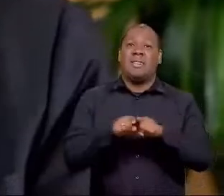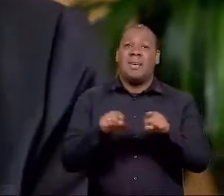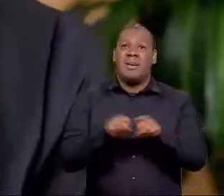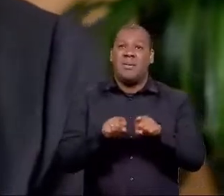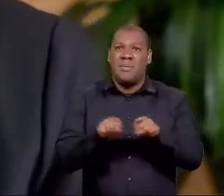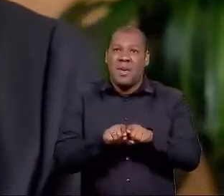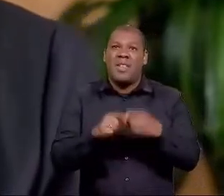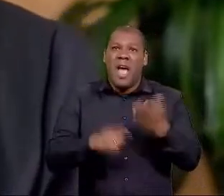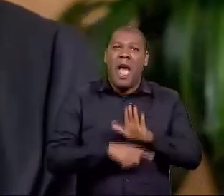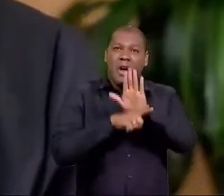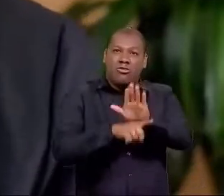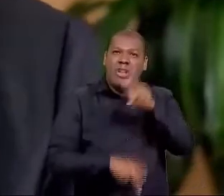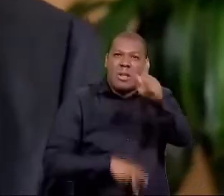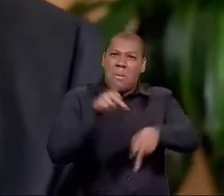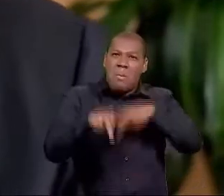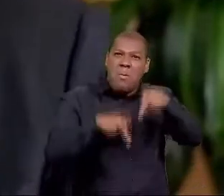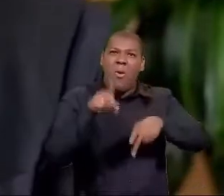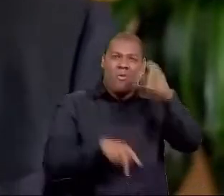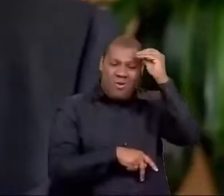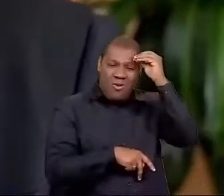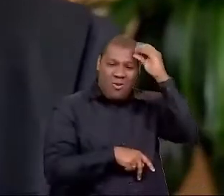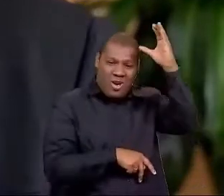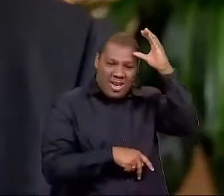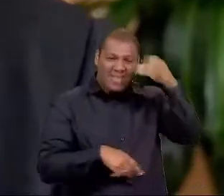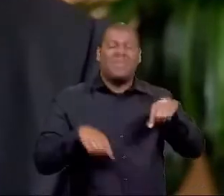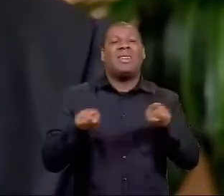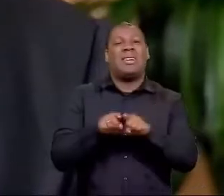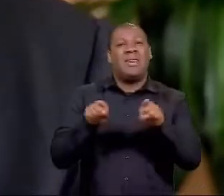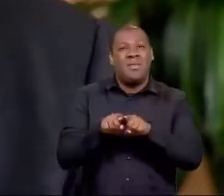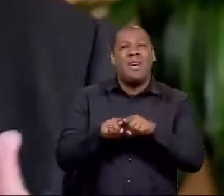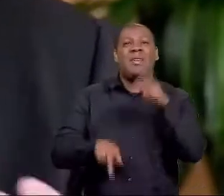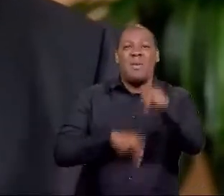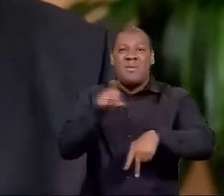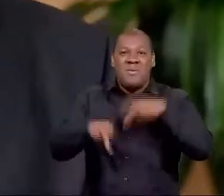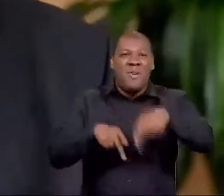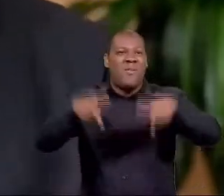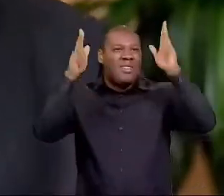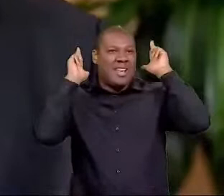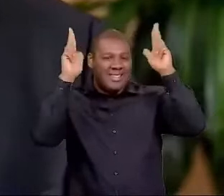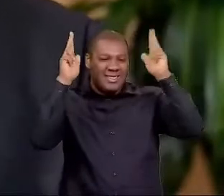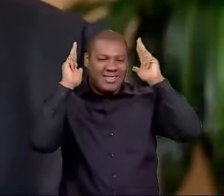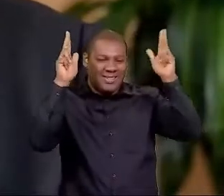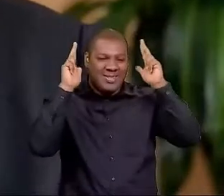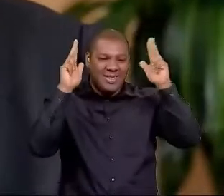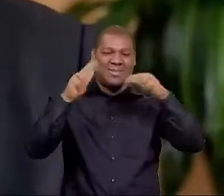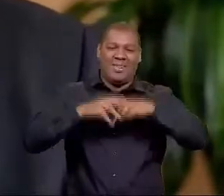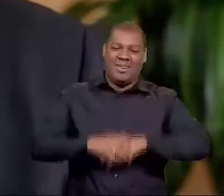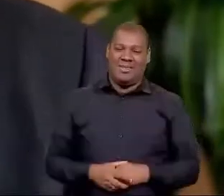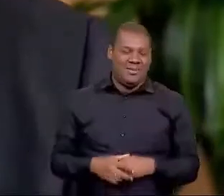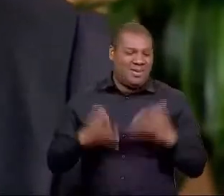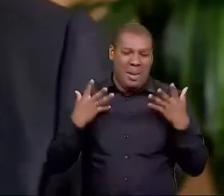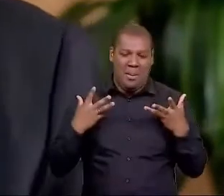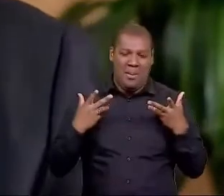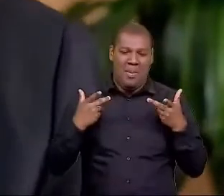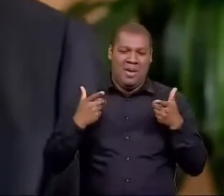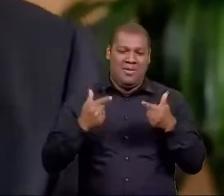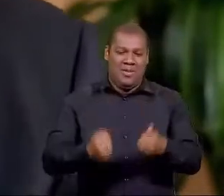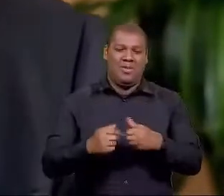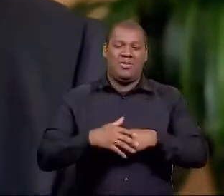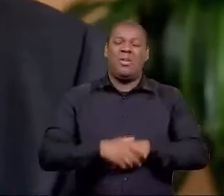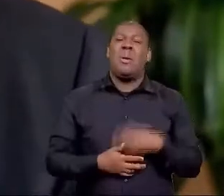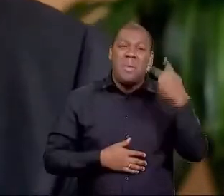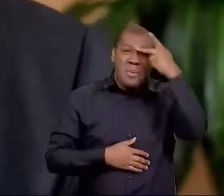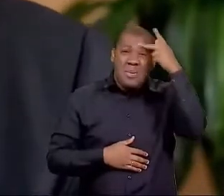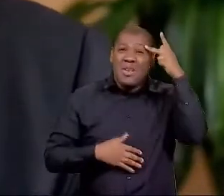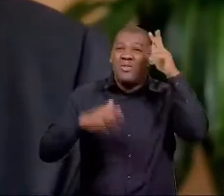sabe, divertimento para a cabeça do povo. Isso que é extraordinário. Quem não gosta disso, quem não acredita nisso, tem gente que acha